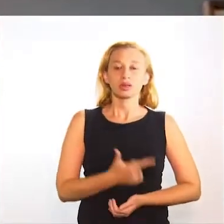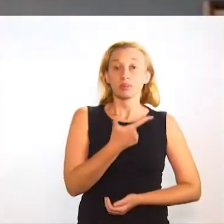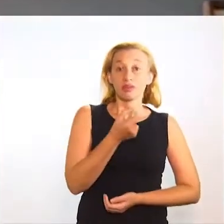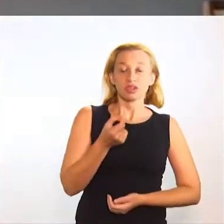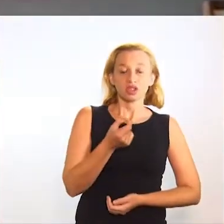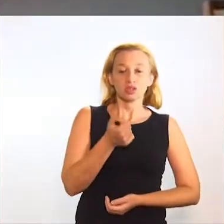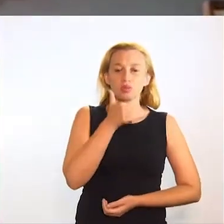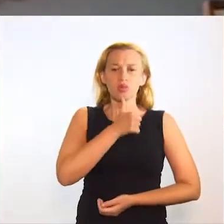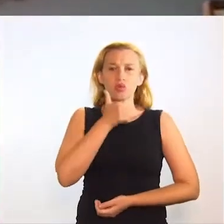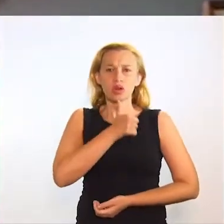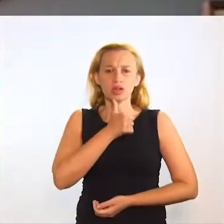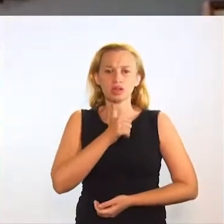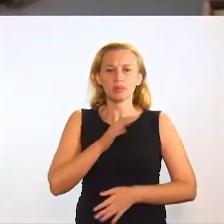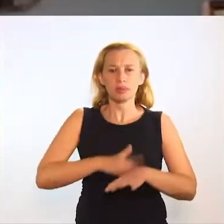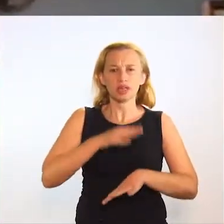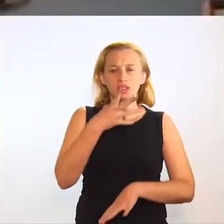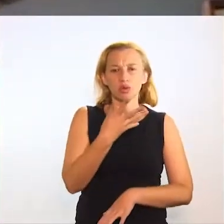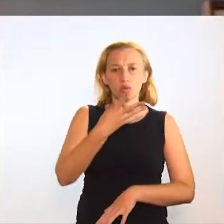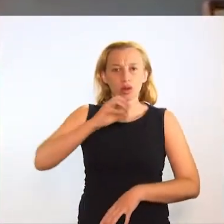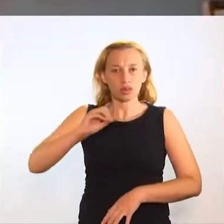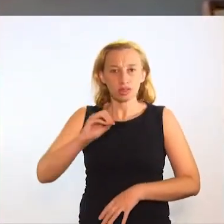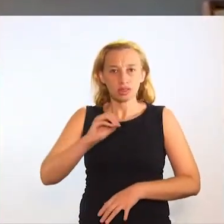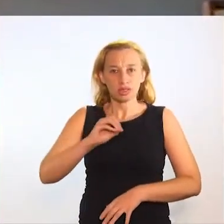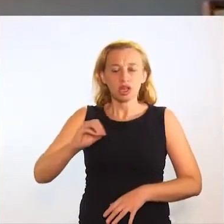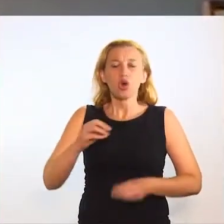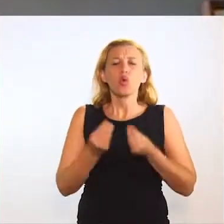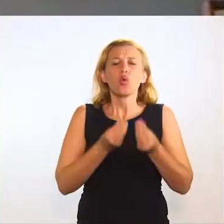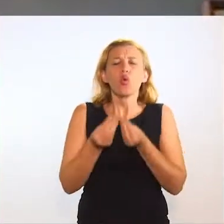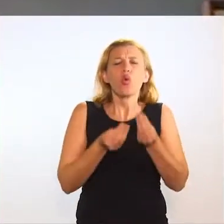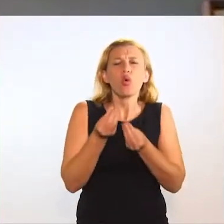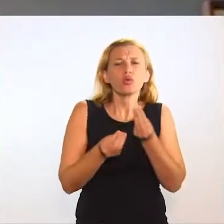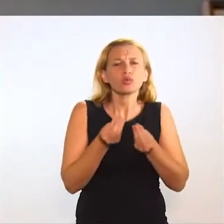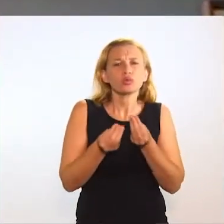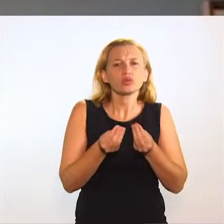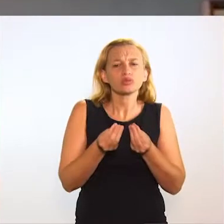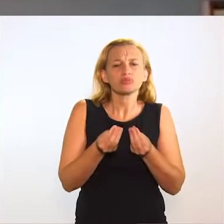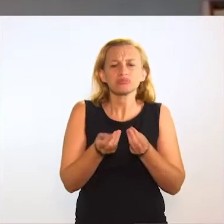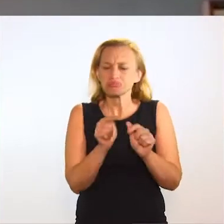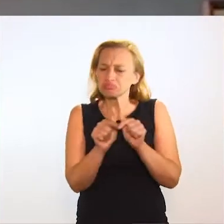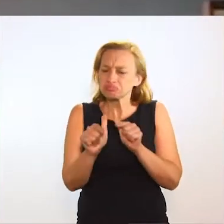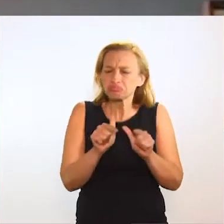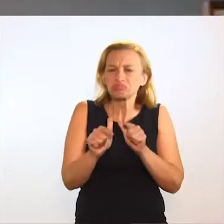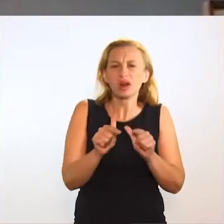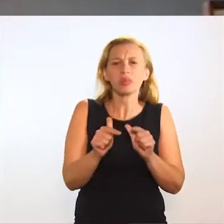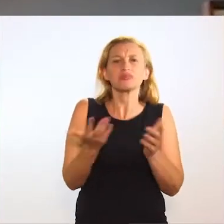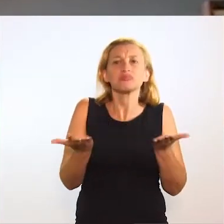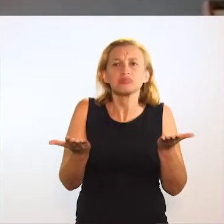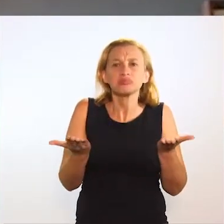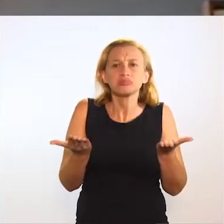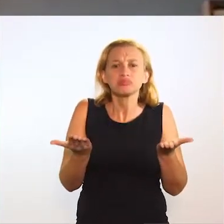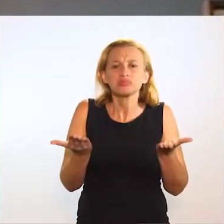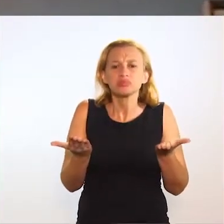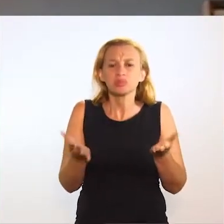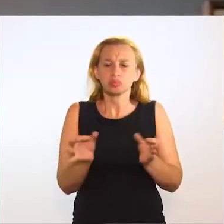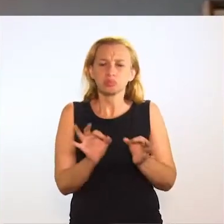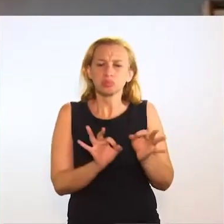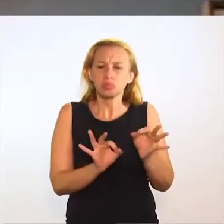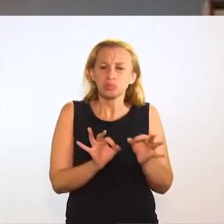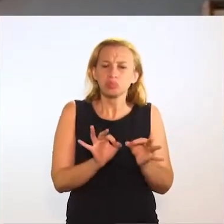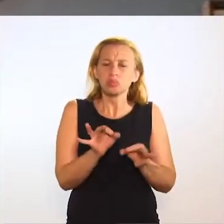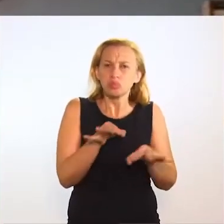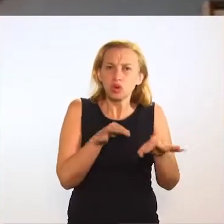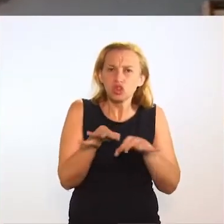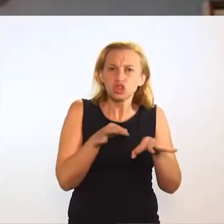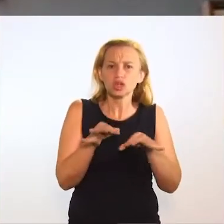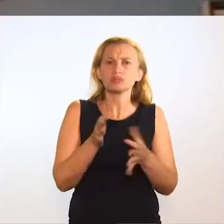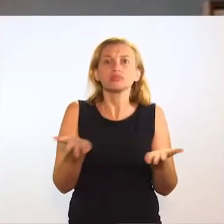20 mulheres dessa grande rede de mais de 400. Como é que é esse trabalho, né, por exemplo, do